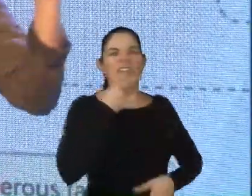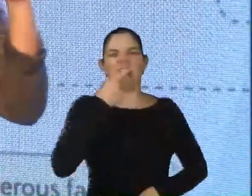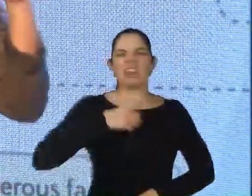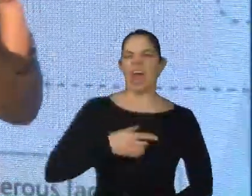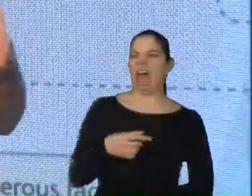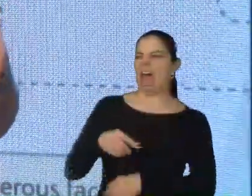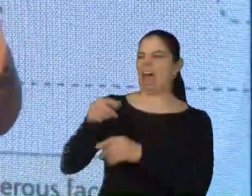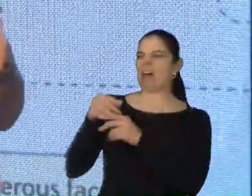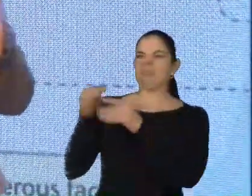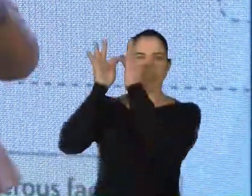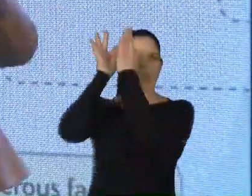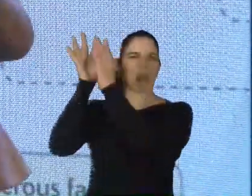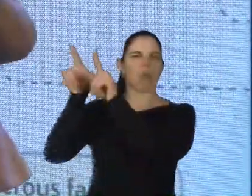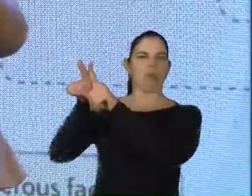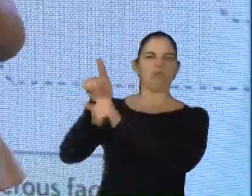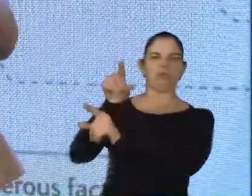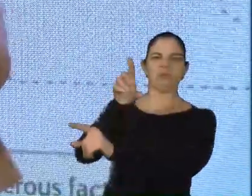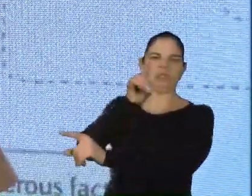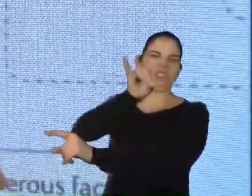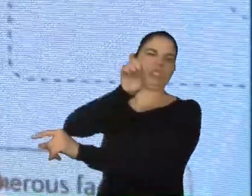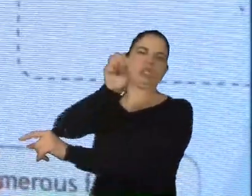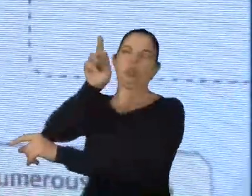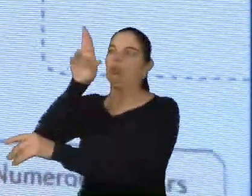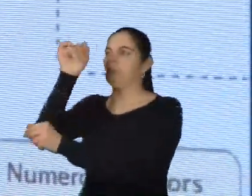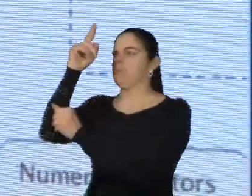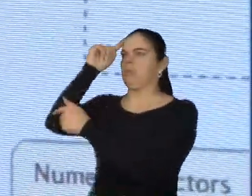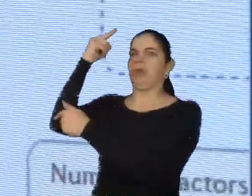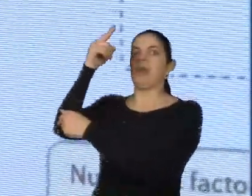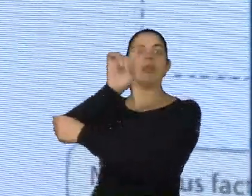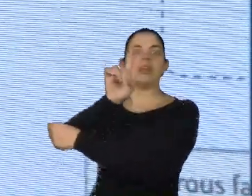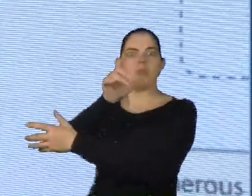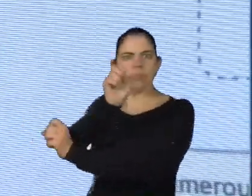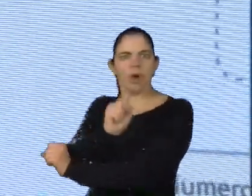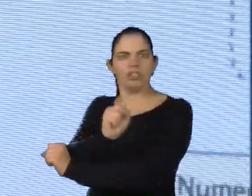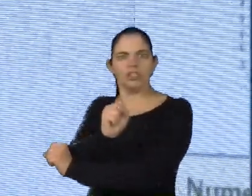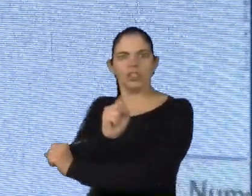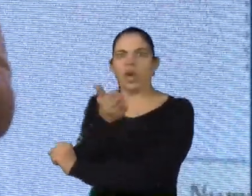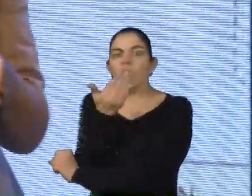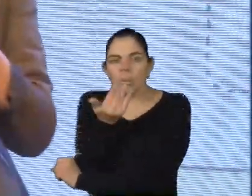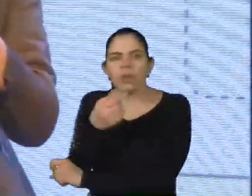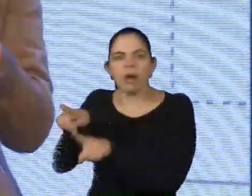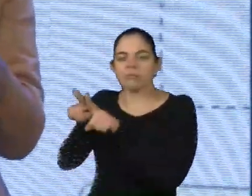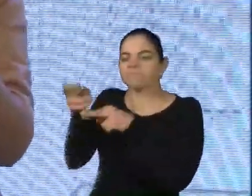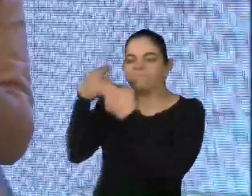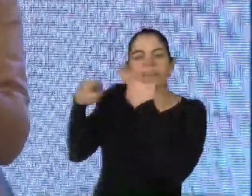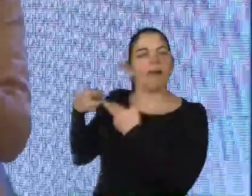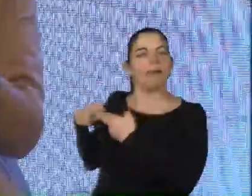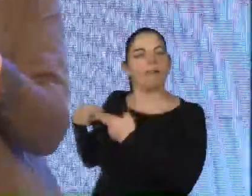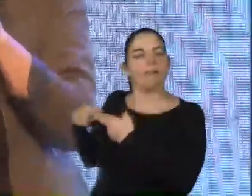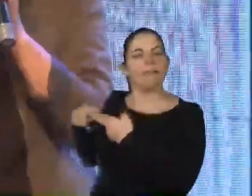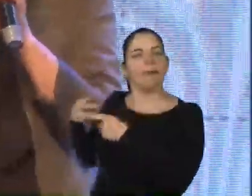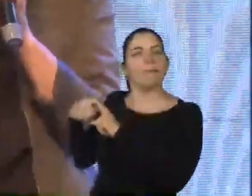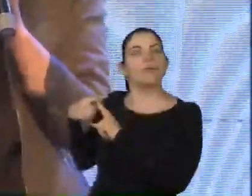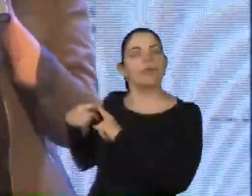distúrbio psiquiátrico. Não, mas isso também pode ter uma origem fisiológica. Obrigada. E aí que a alimentação entra